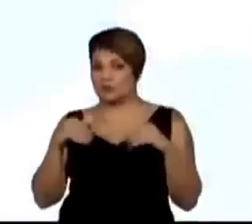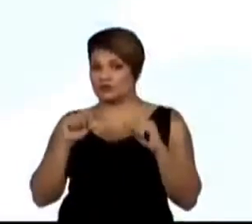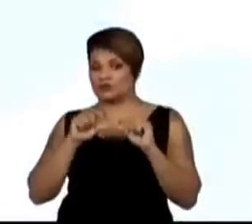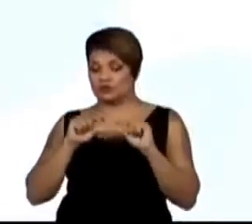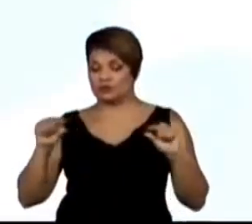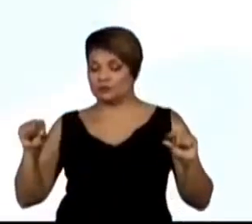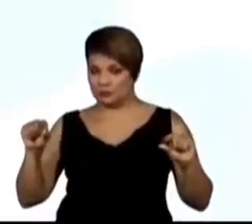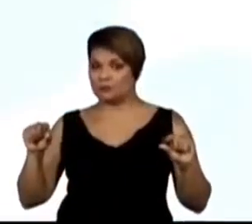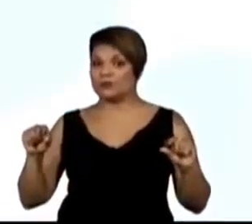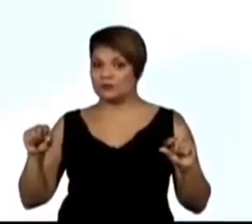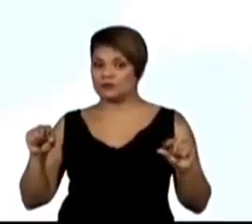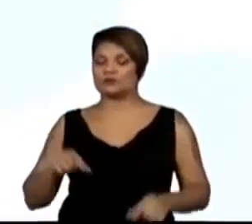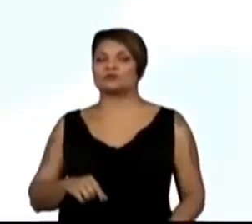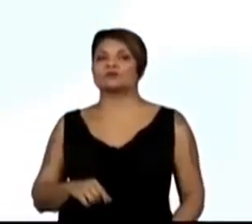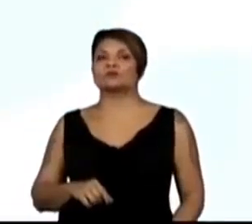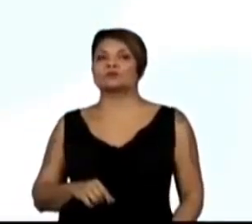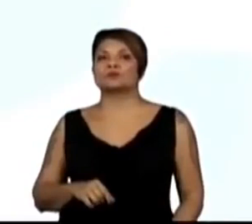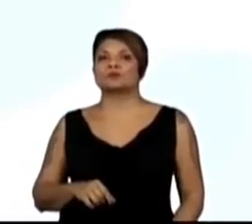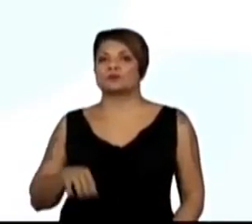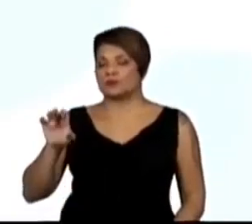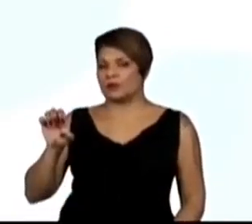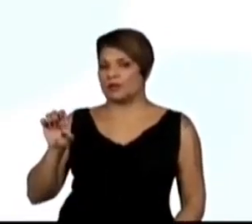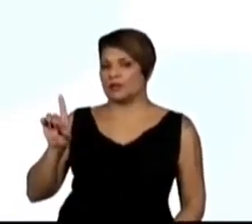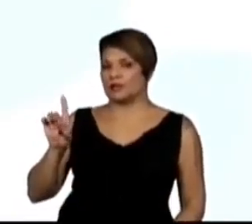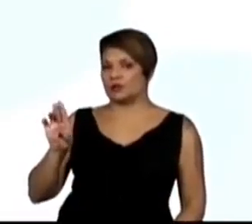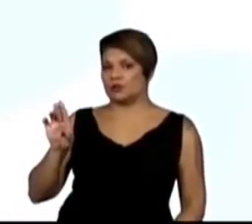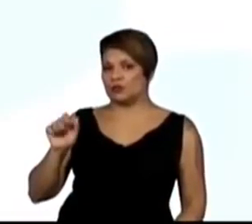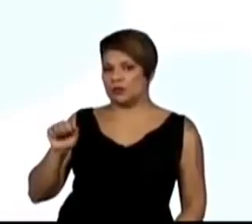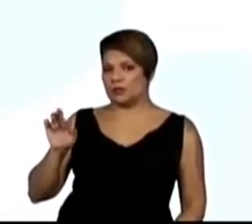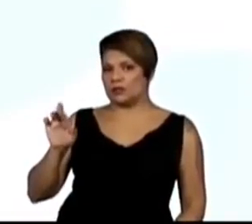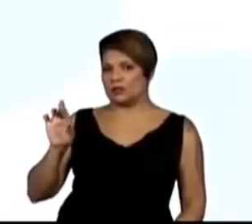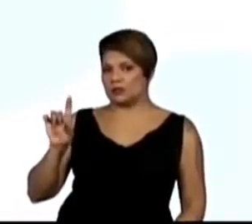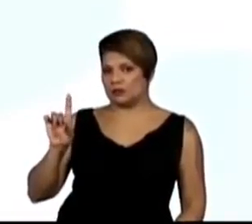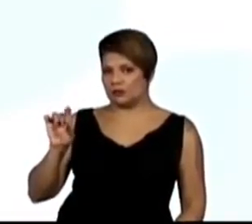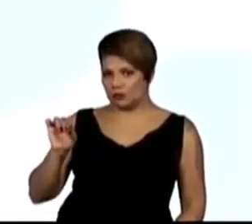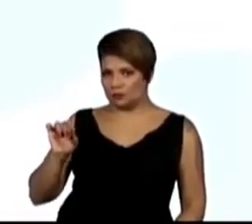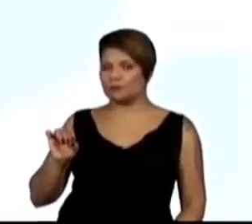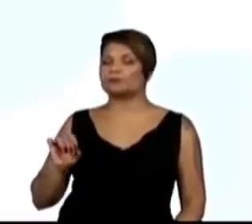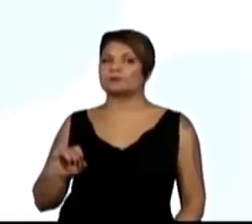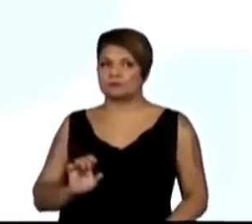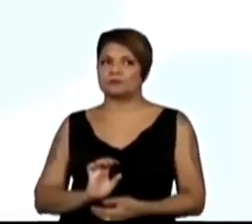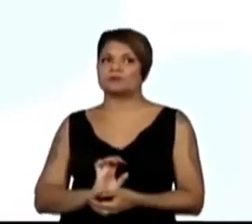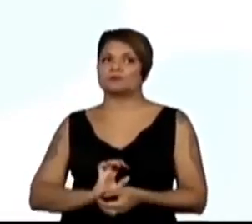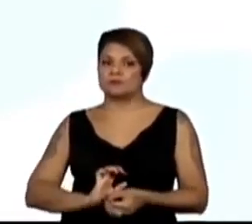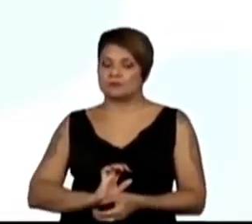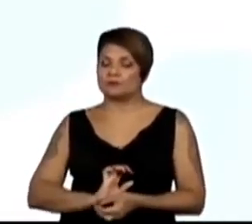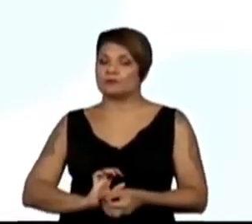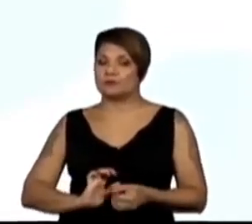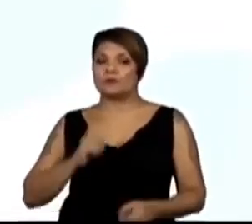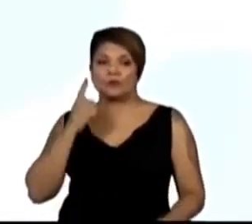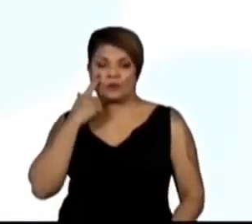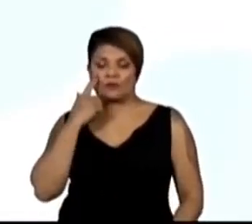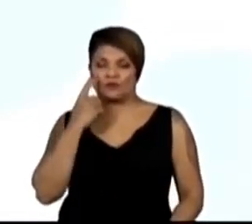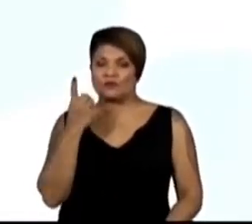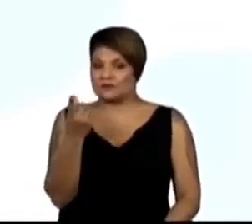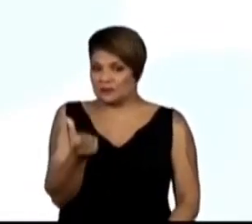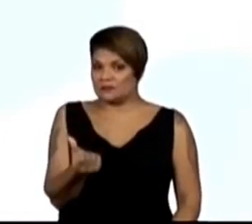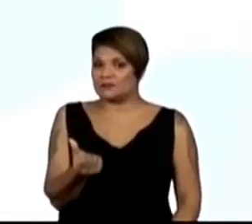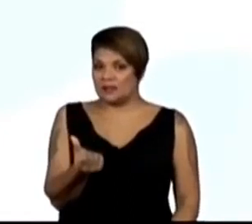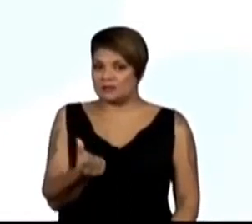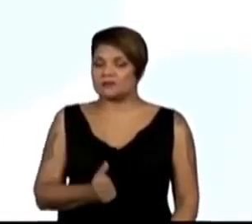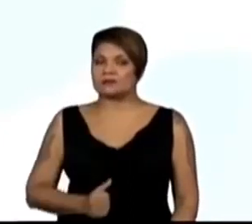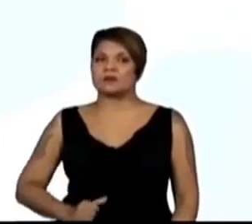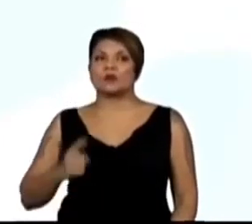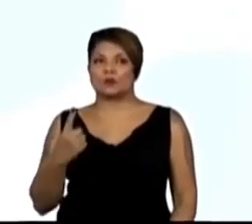essa é do Lucas e apareceu embaixo... automaticamente é do Eduardo. Eduardo. Mas vamos conferir se está aqui as